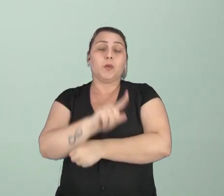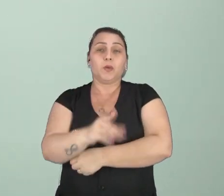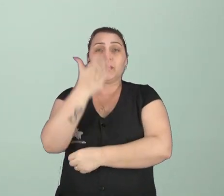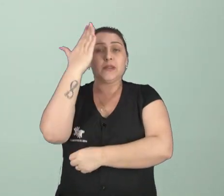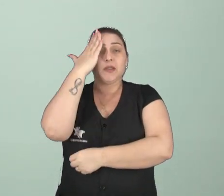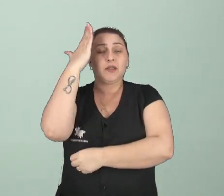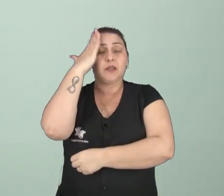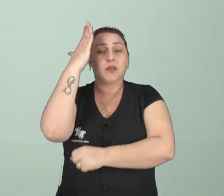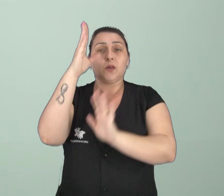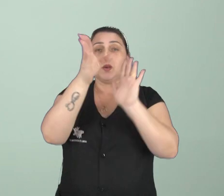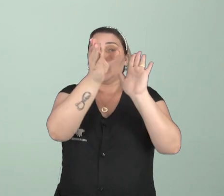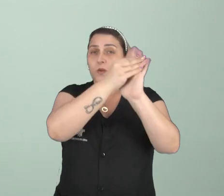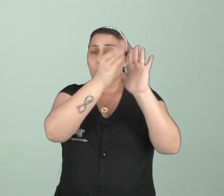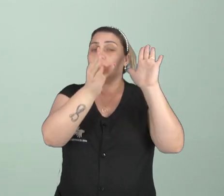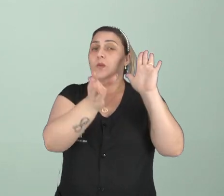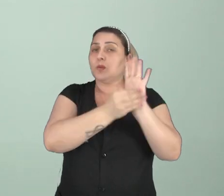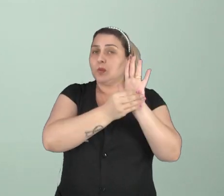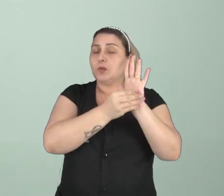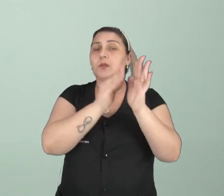conseguido compreender